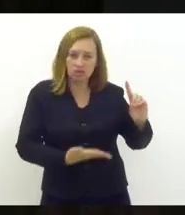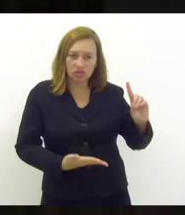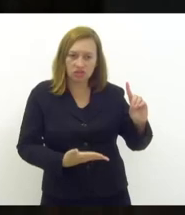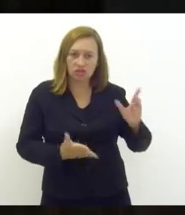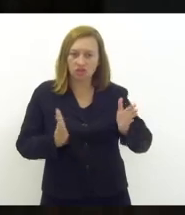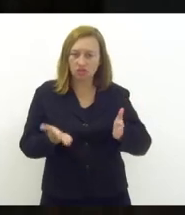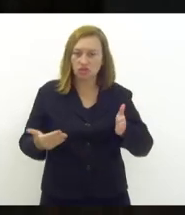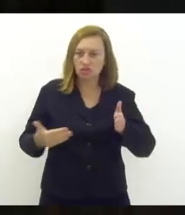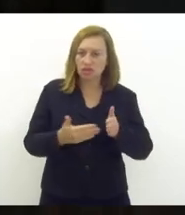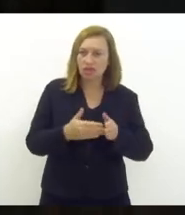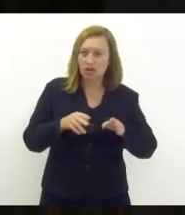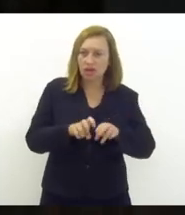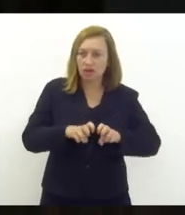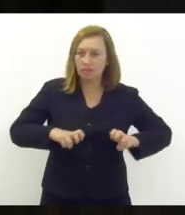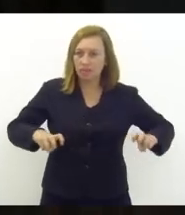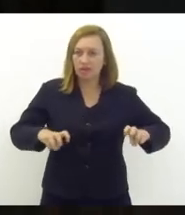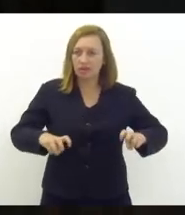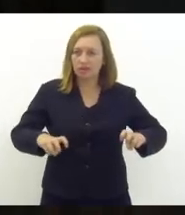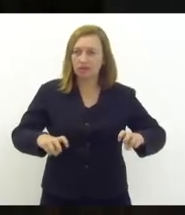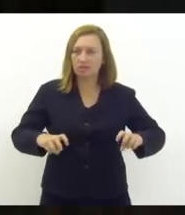até a mesa de